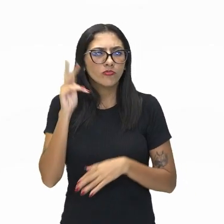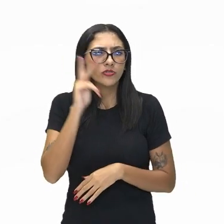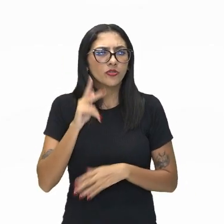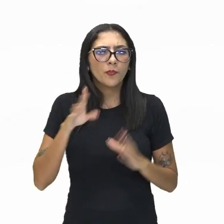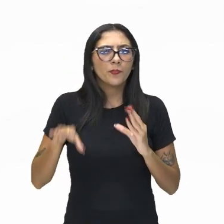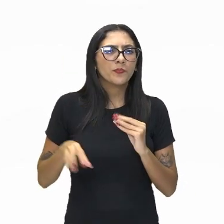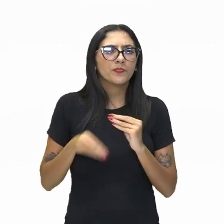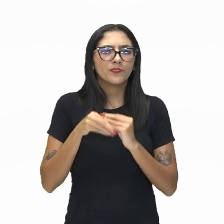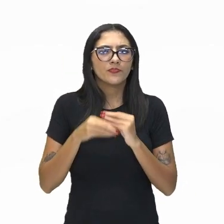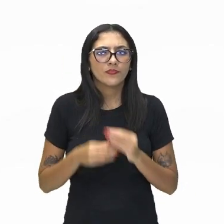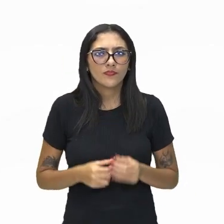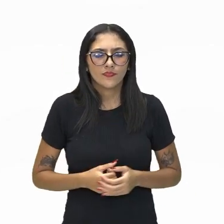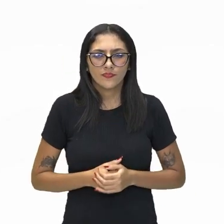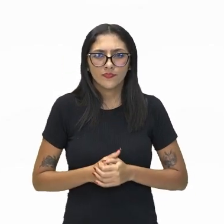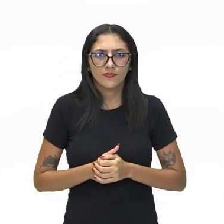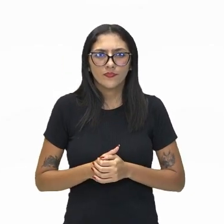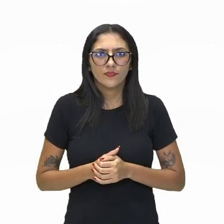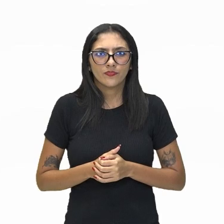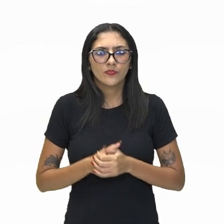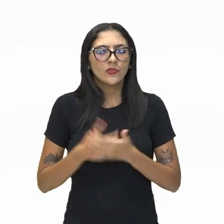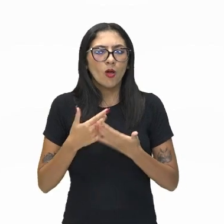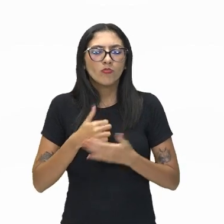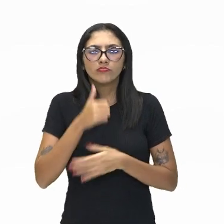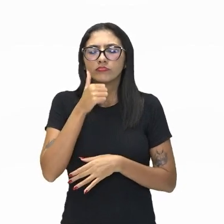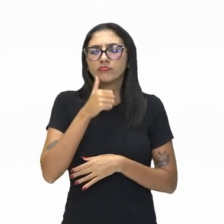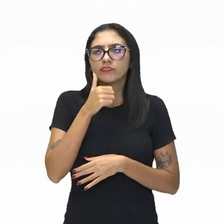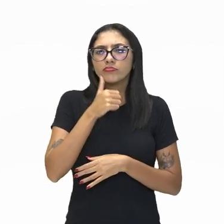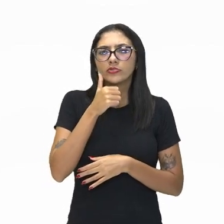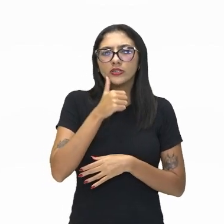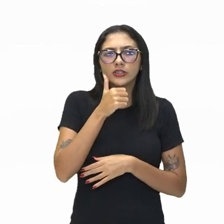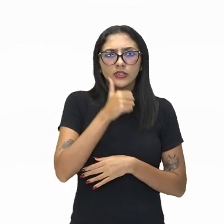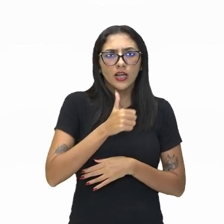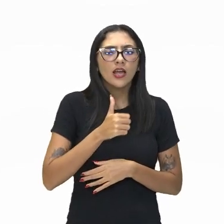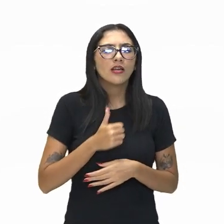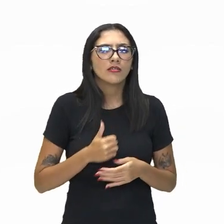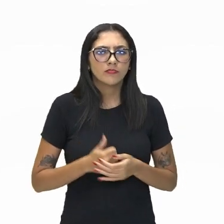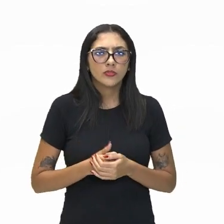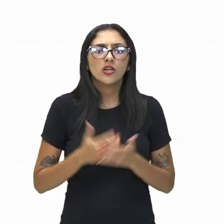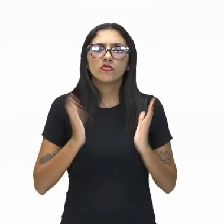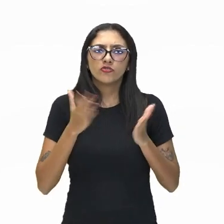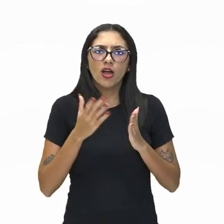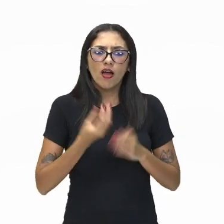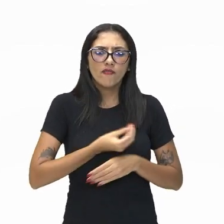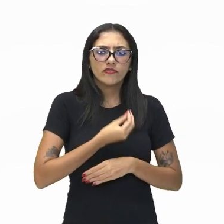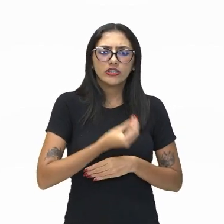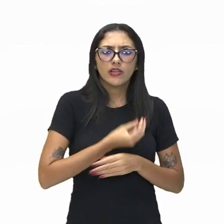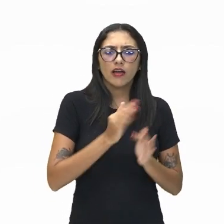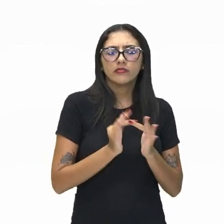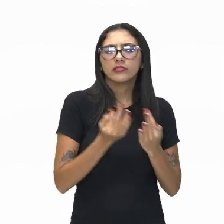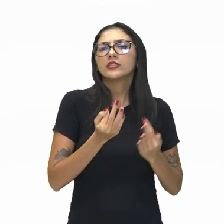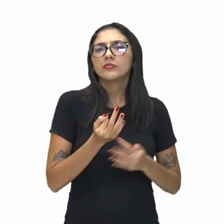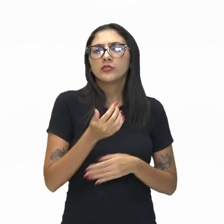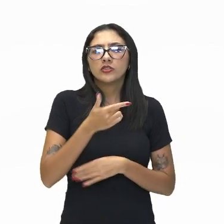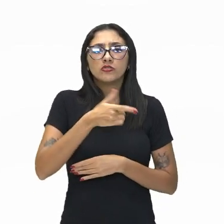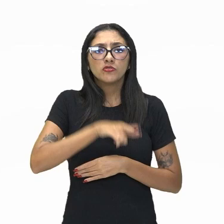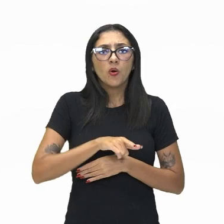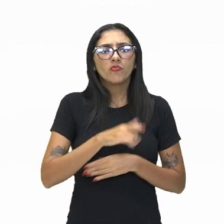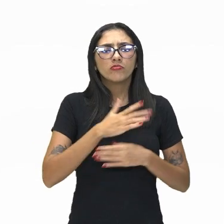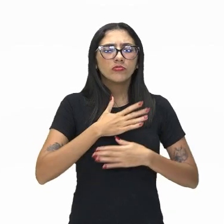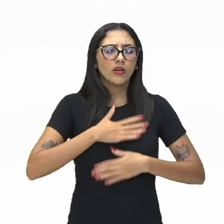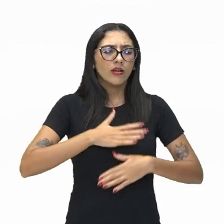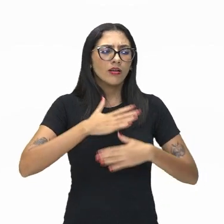se ouvisse a chegada do sol, a moça escolheu uma linha clara e foi passando a devagar entre os